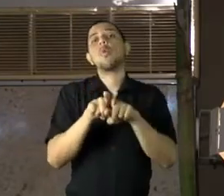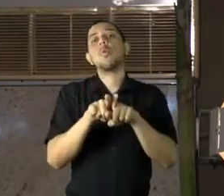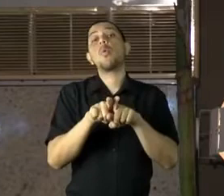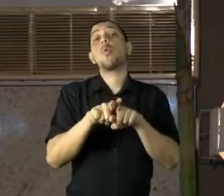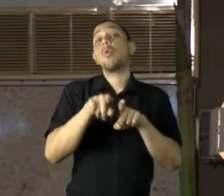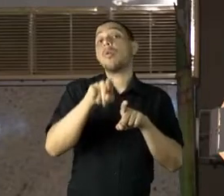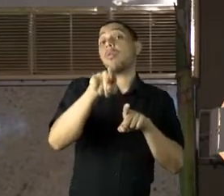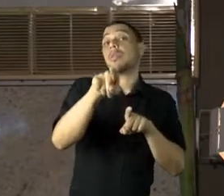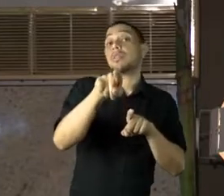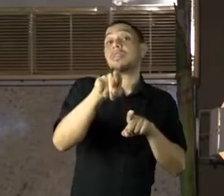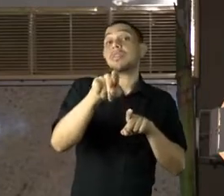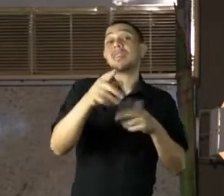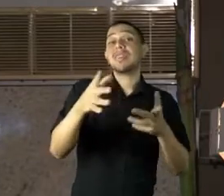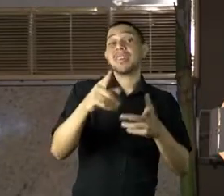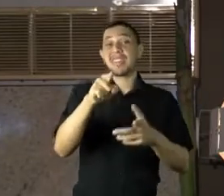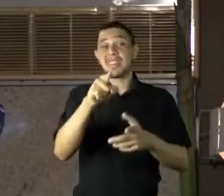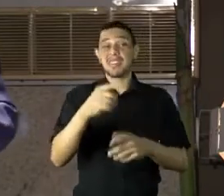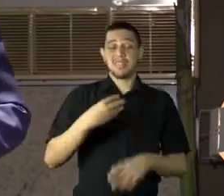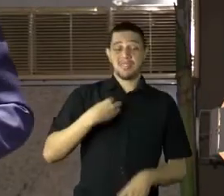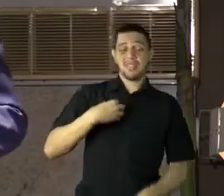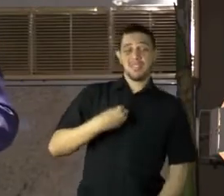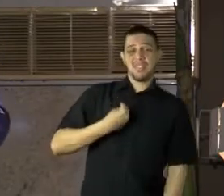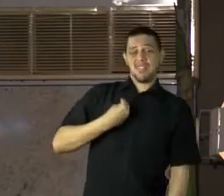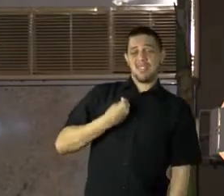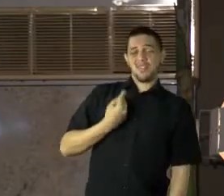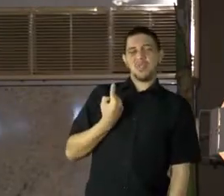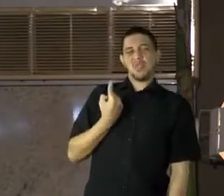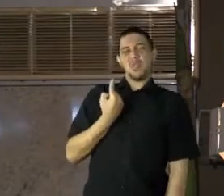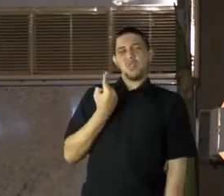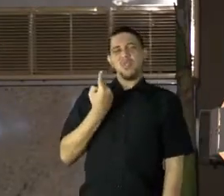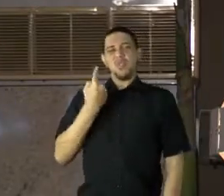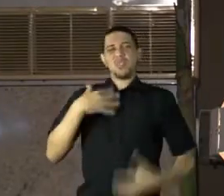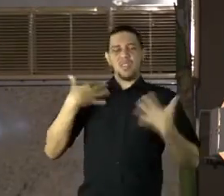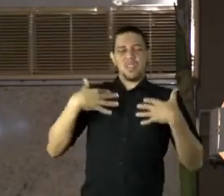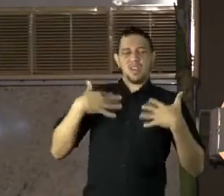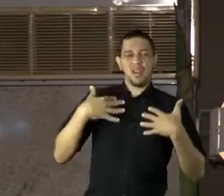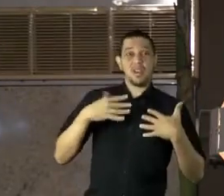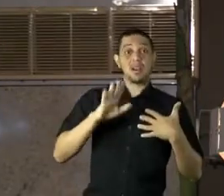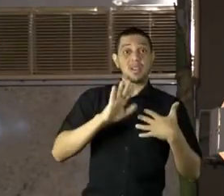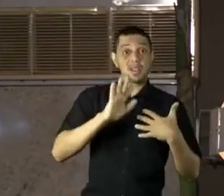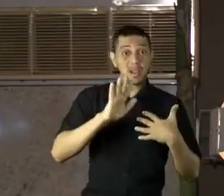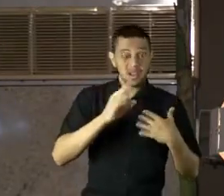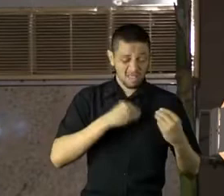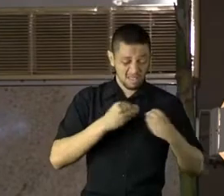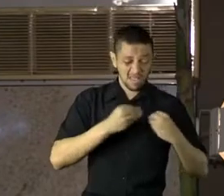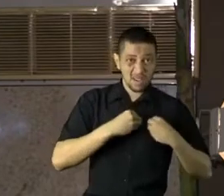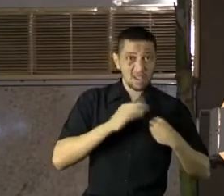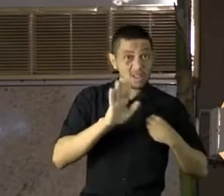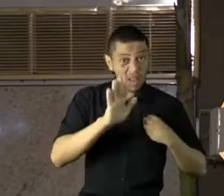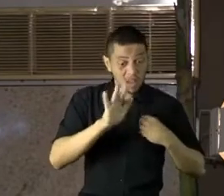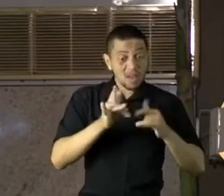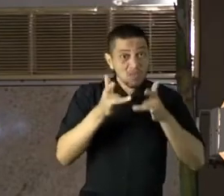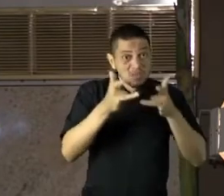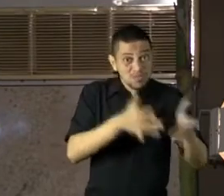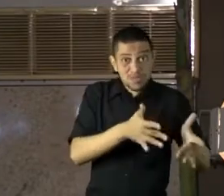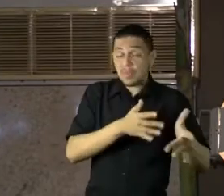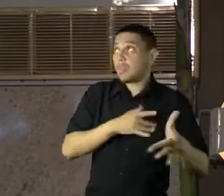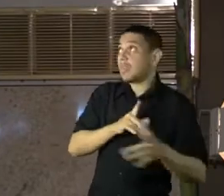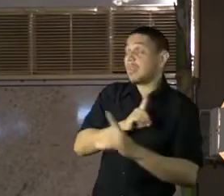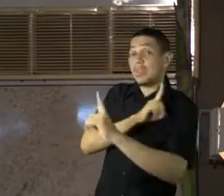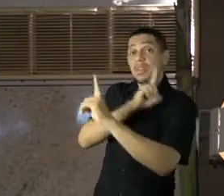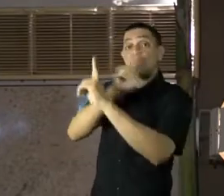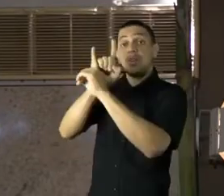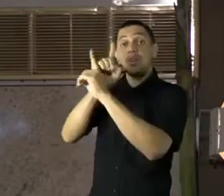solidão que você sai do desespero a Saia Desse poço profundo que o pecado trouxe Onde você está como um prisioneiro